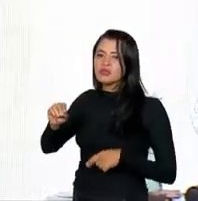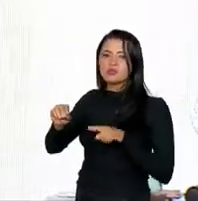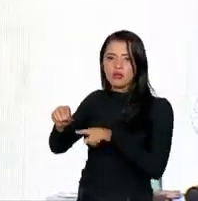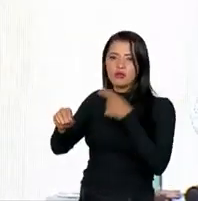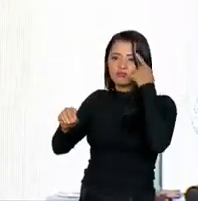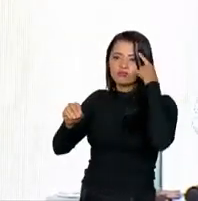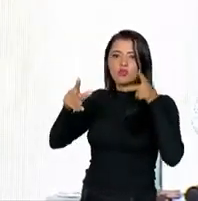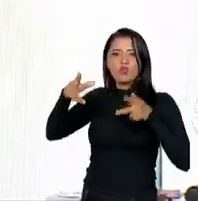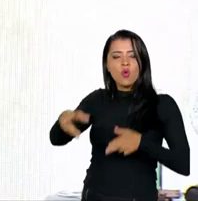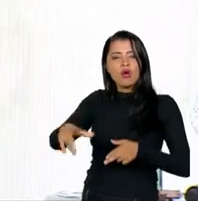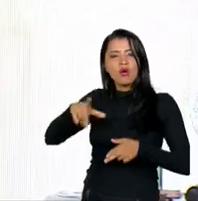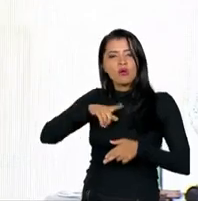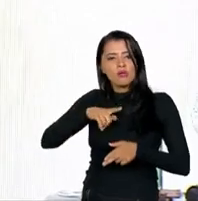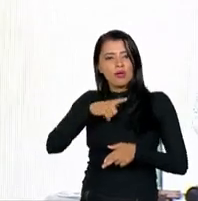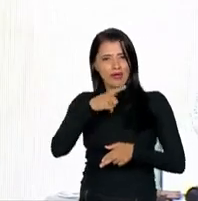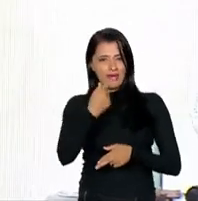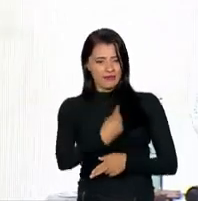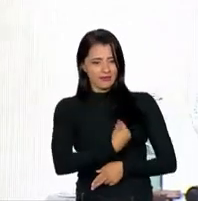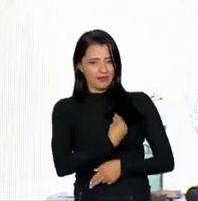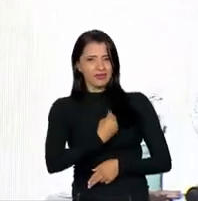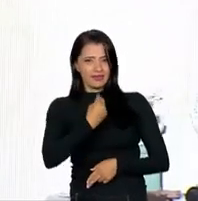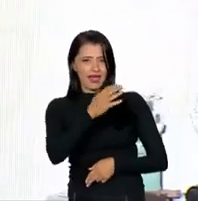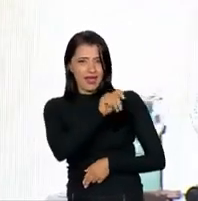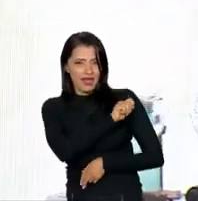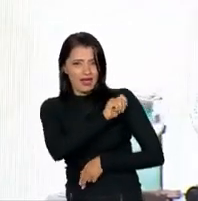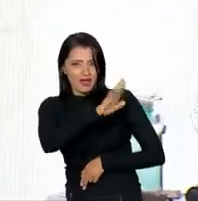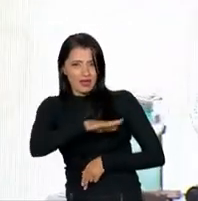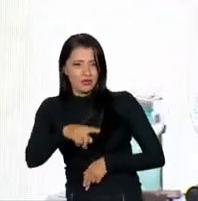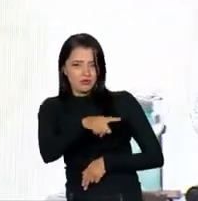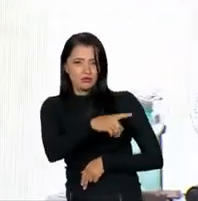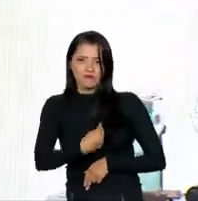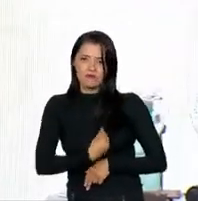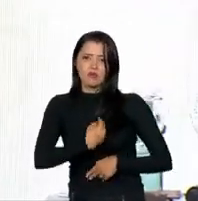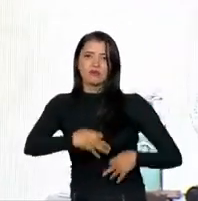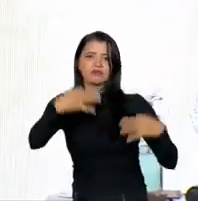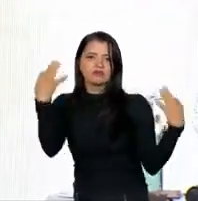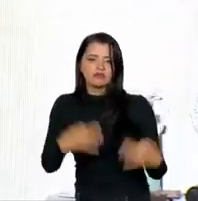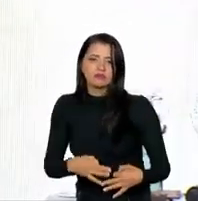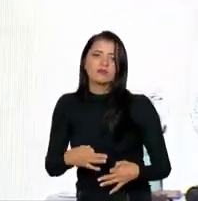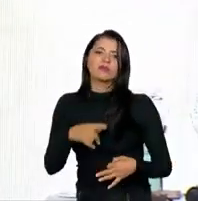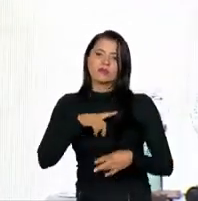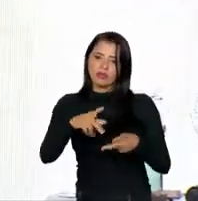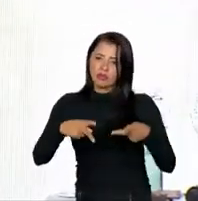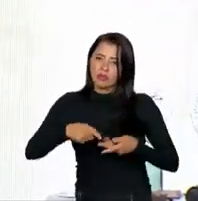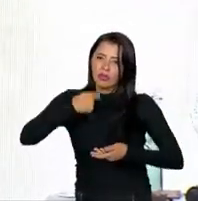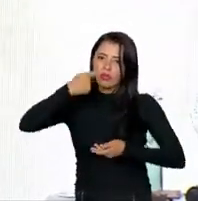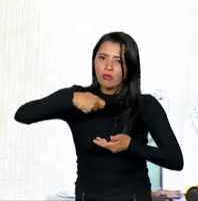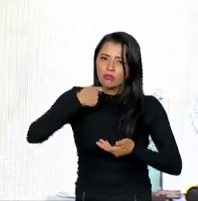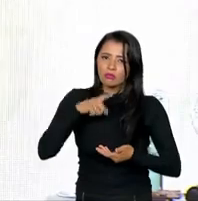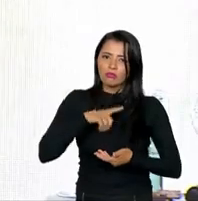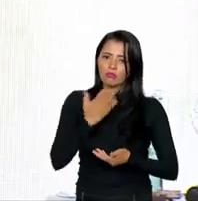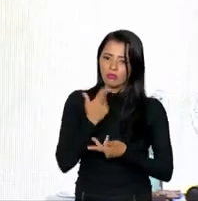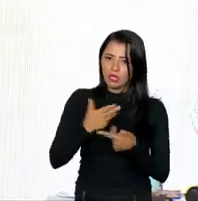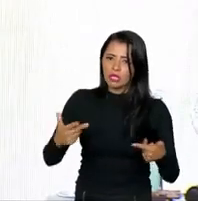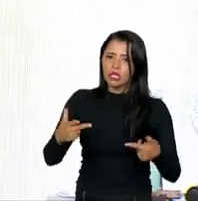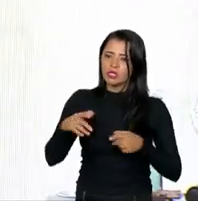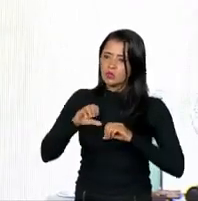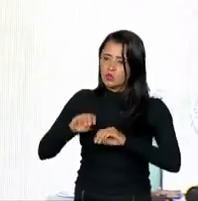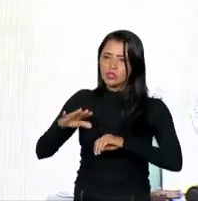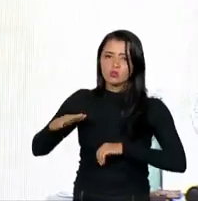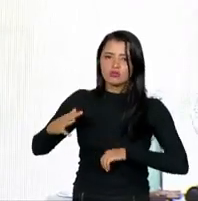escrevivências desses alunos e alunas sejam de vida digna, de alimento no prato, de uma educação de